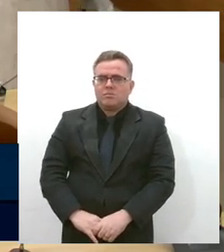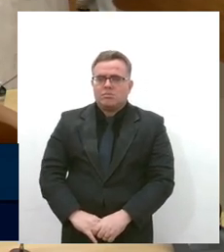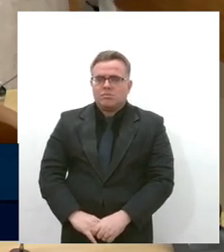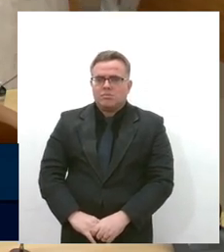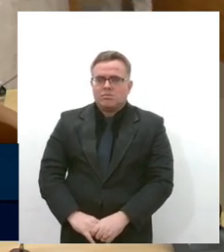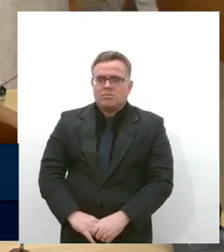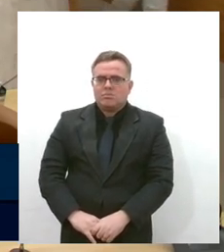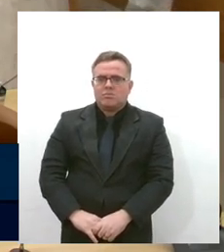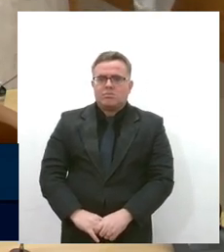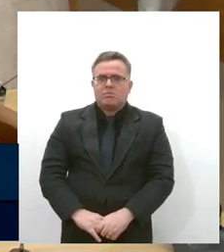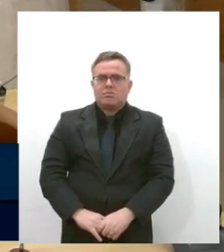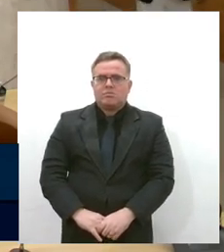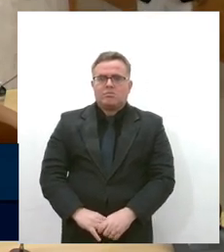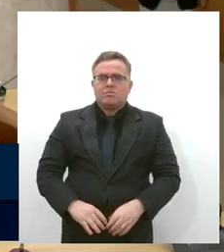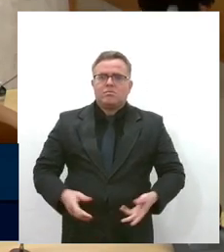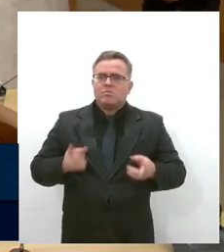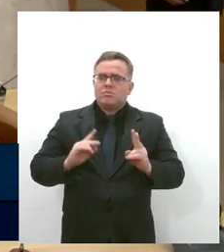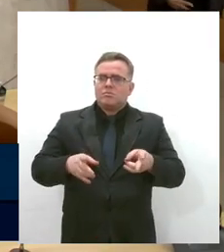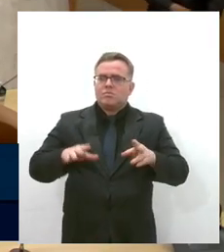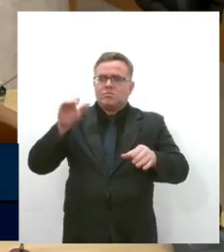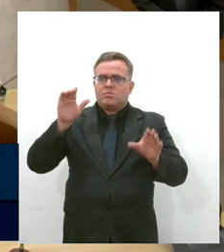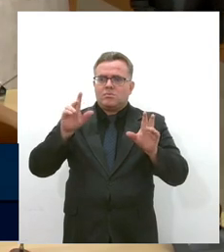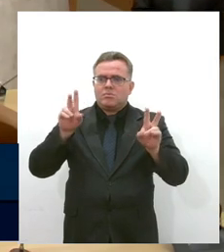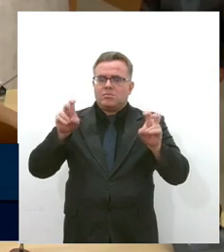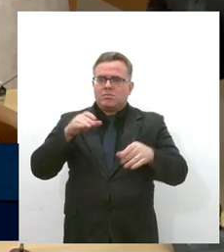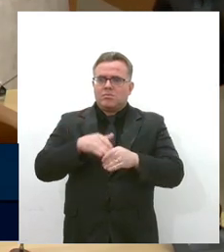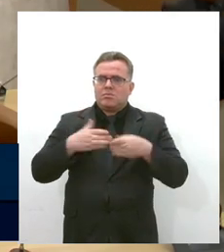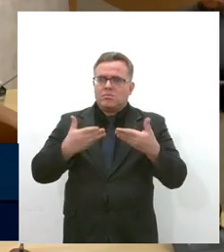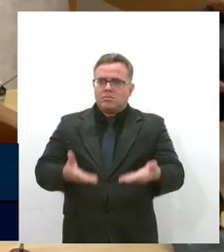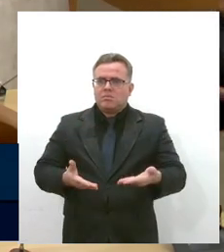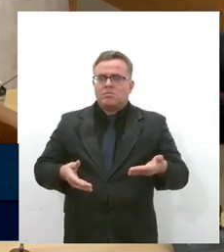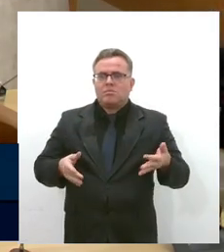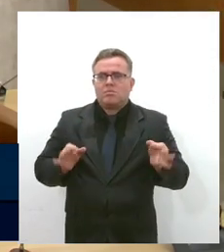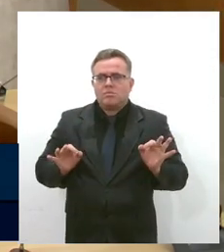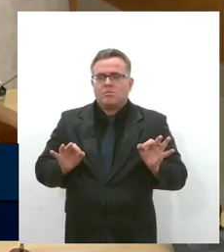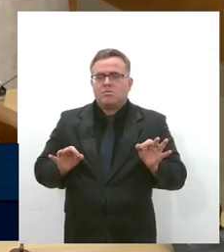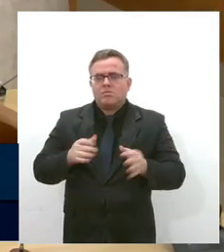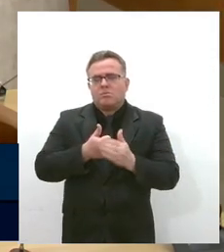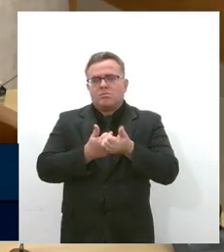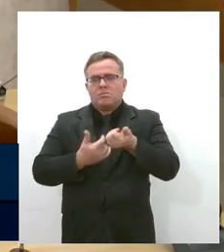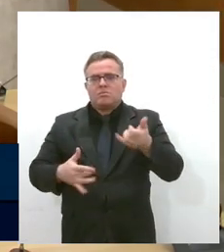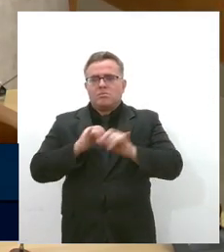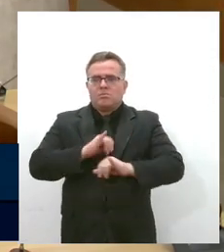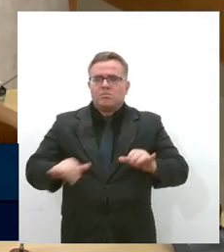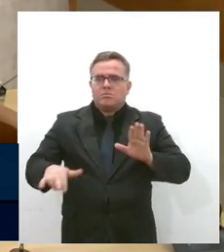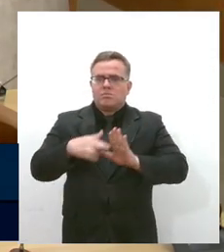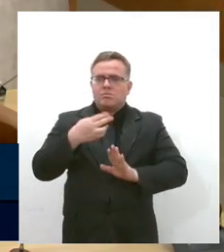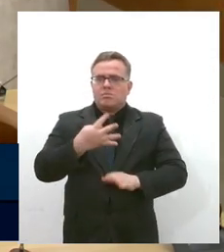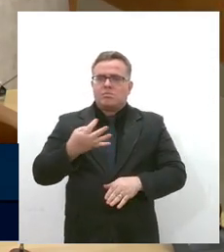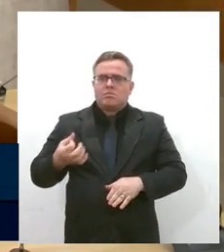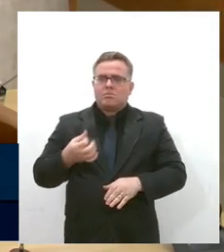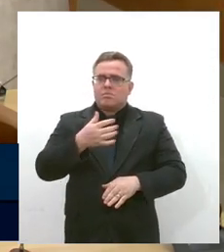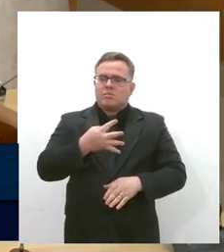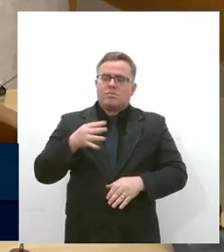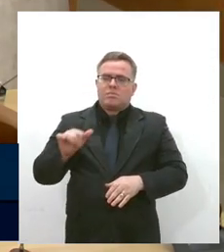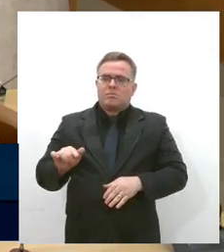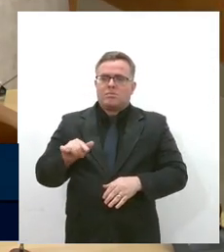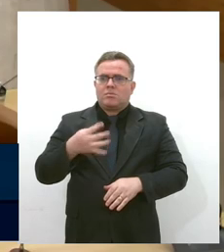Passamos à ordem do dia. A mesa promulga as resoluções de número 46, 47, 48, 49